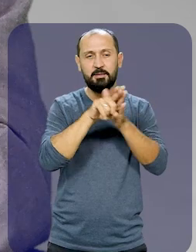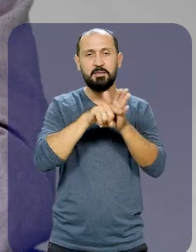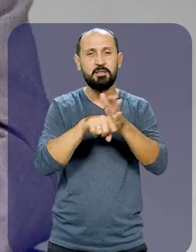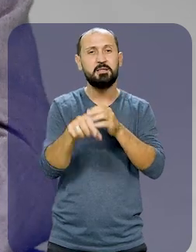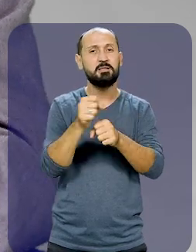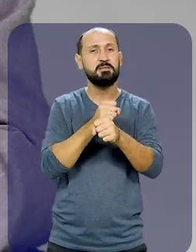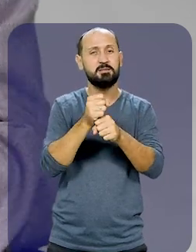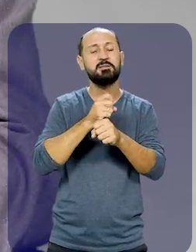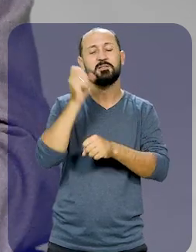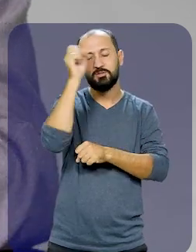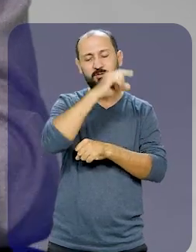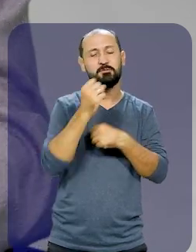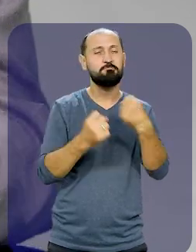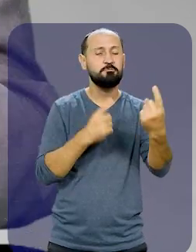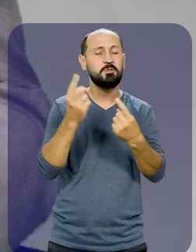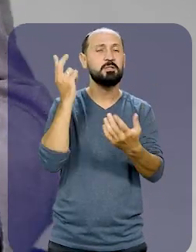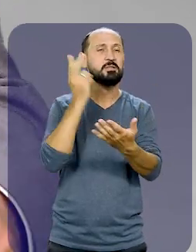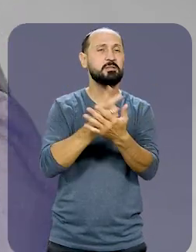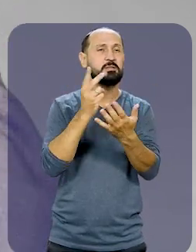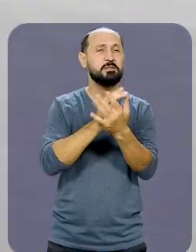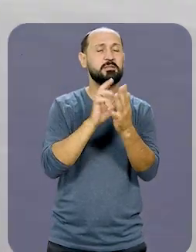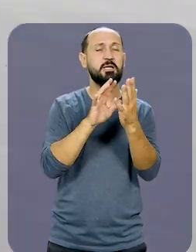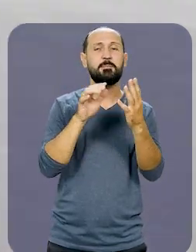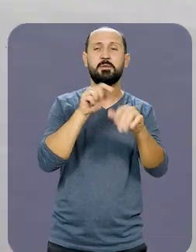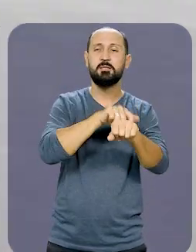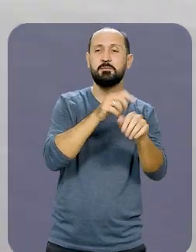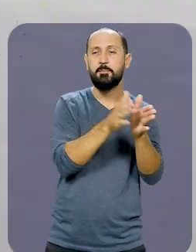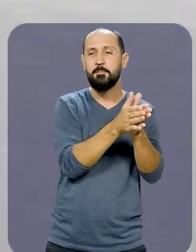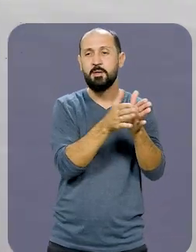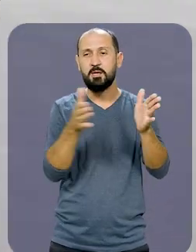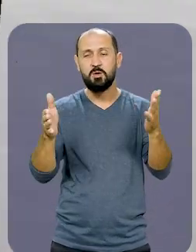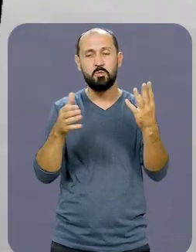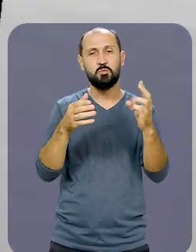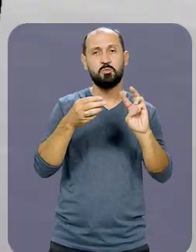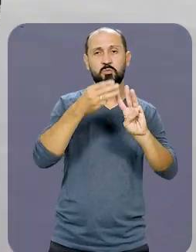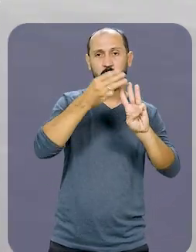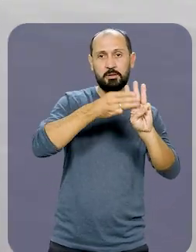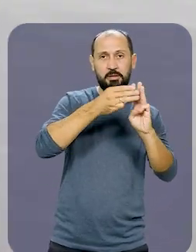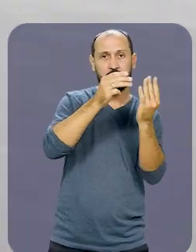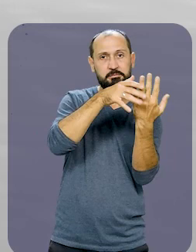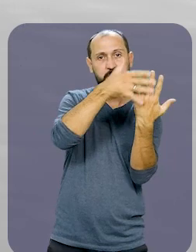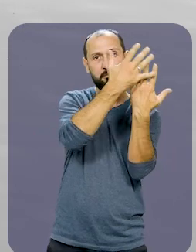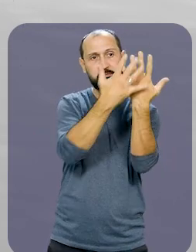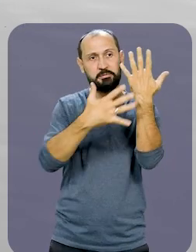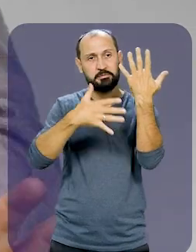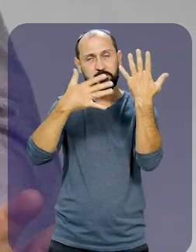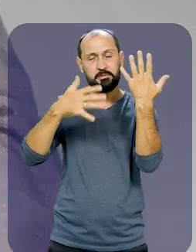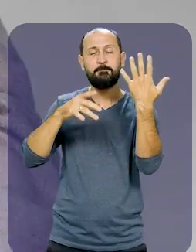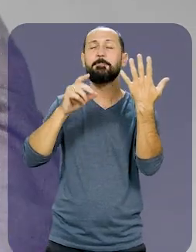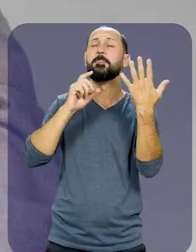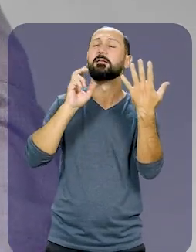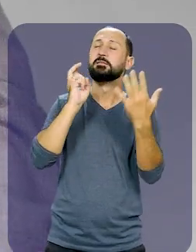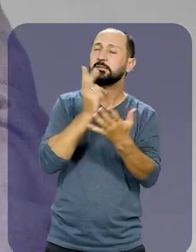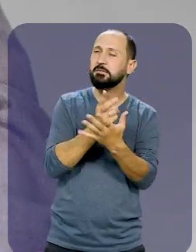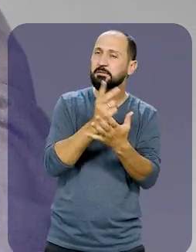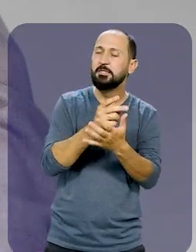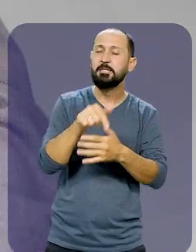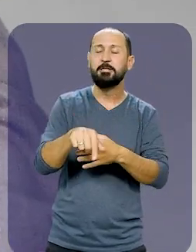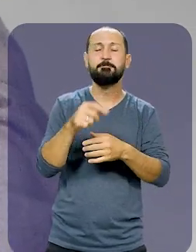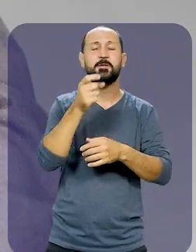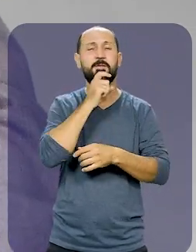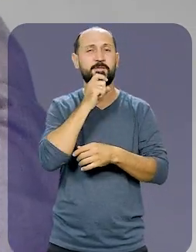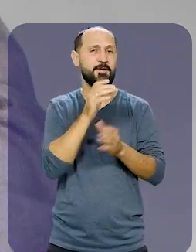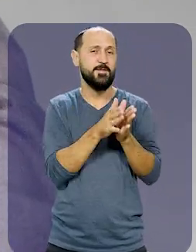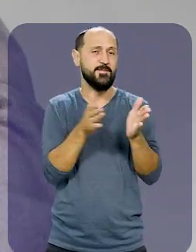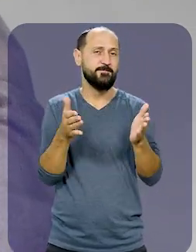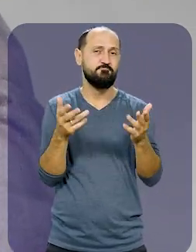esse ano ia ser muito difícil, que todo outono e inverno aumenta o número de doenças respiratórias, todos eles. Mas esse ano